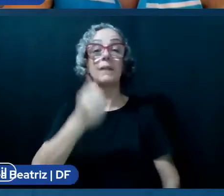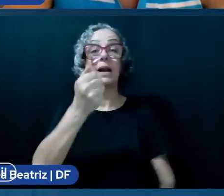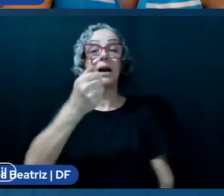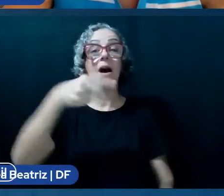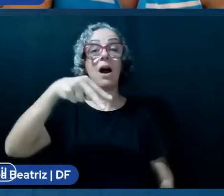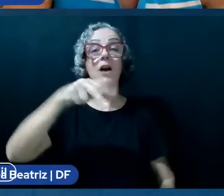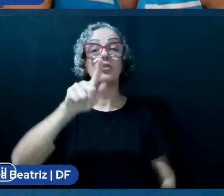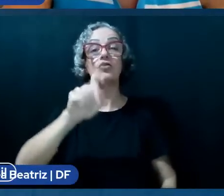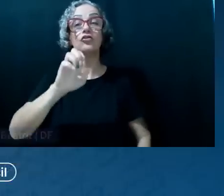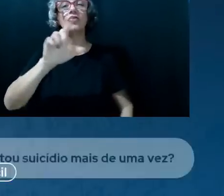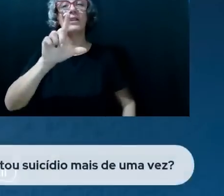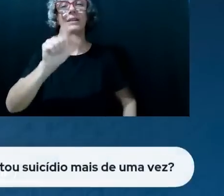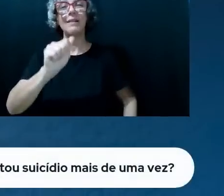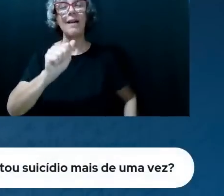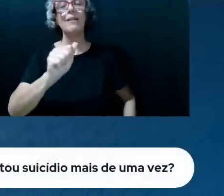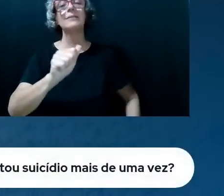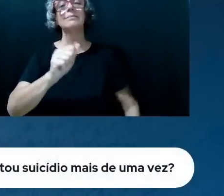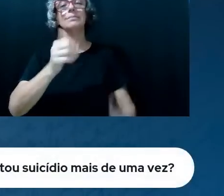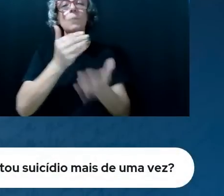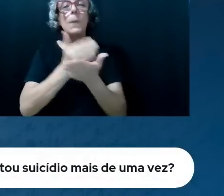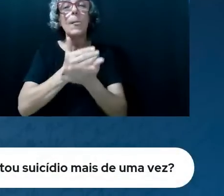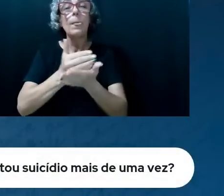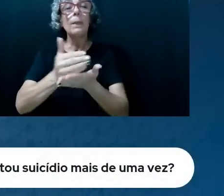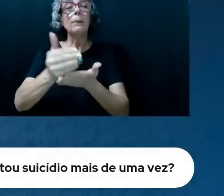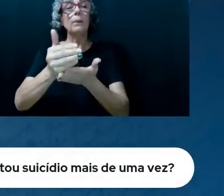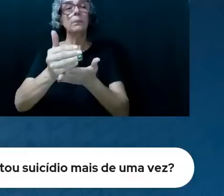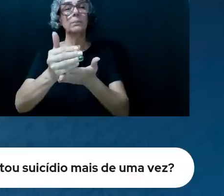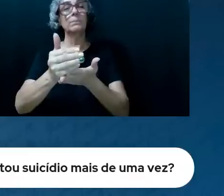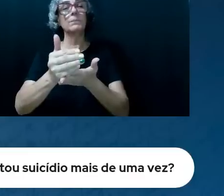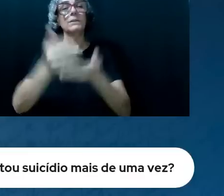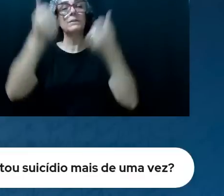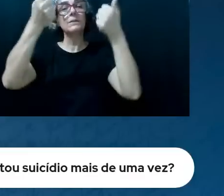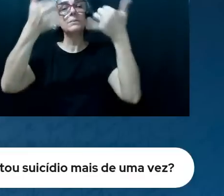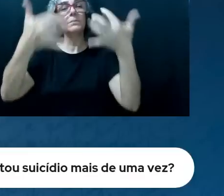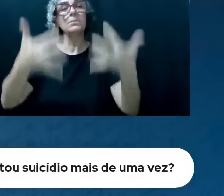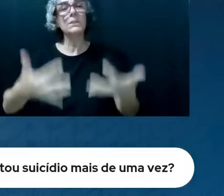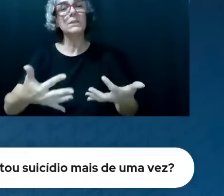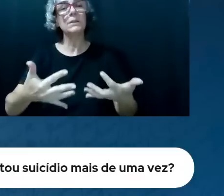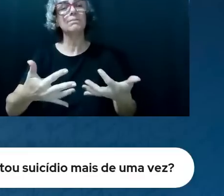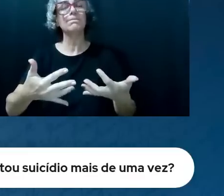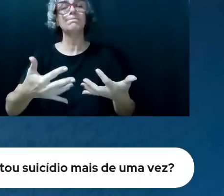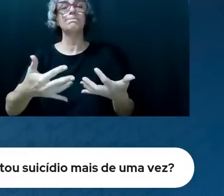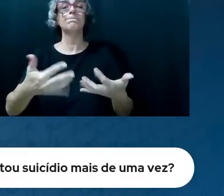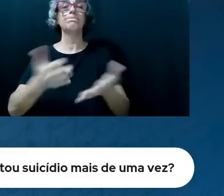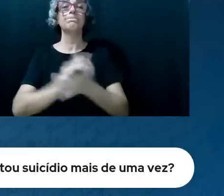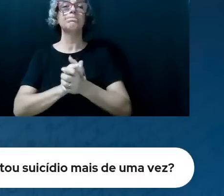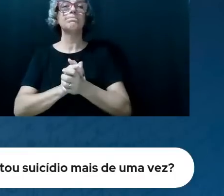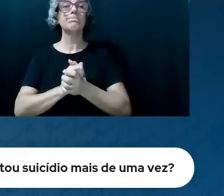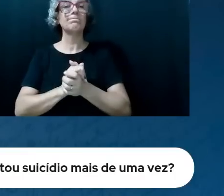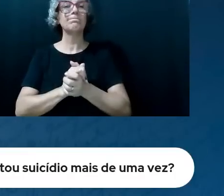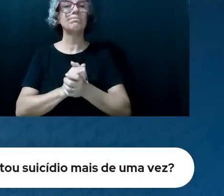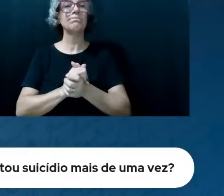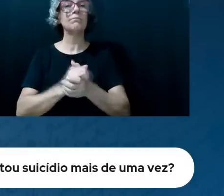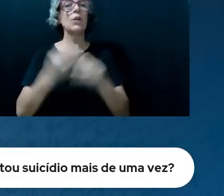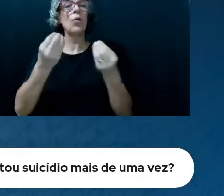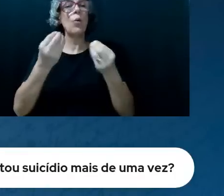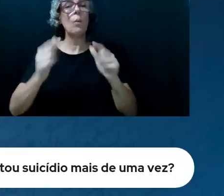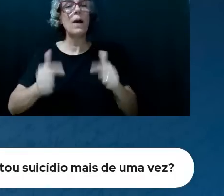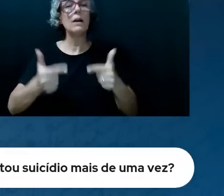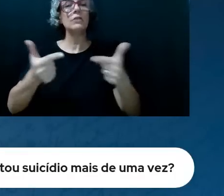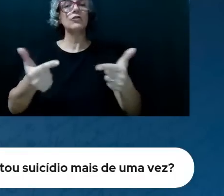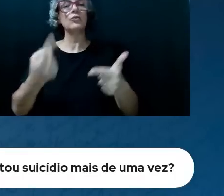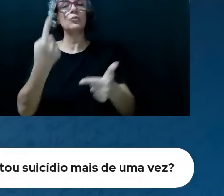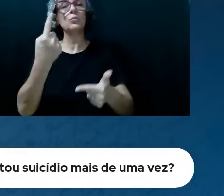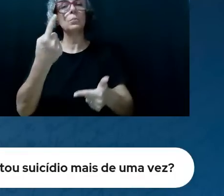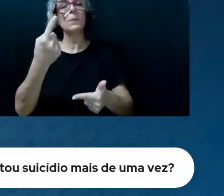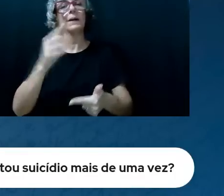ela colocou logo no comecinho, essa questão é bem interessante, viu, Lúcia? Da Ângela Sancho. Sim. Como agir com uma criança que